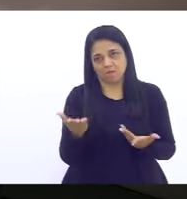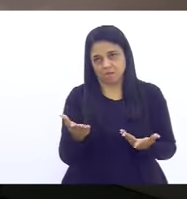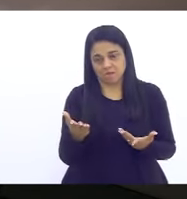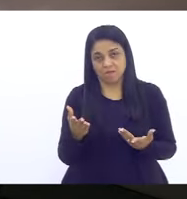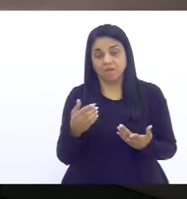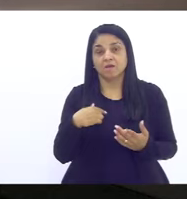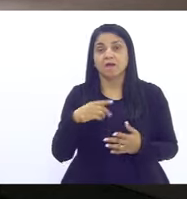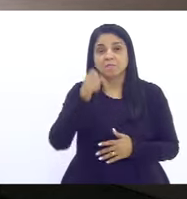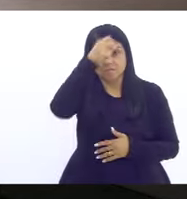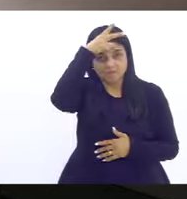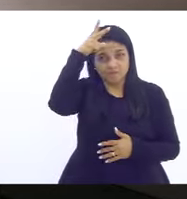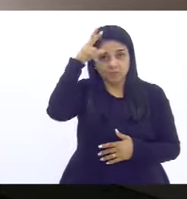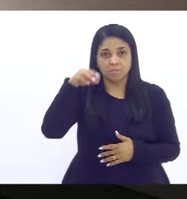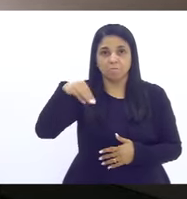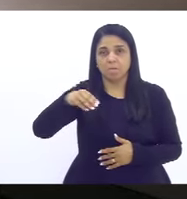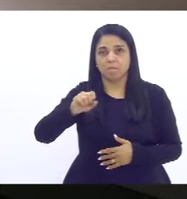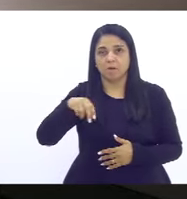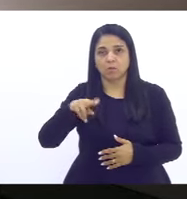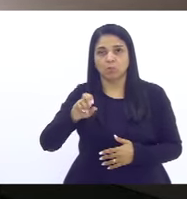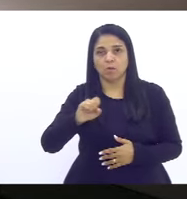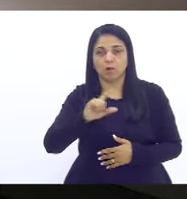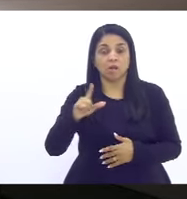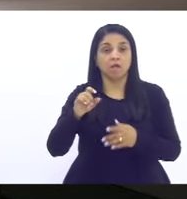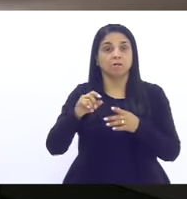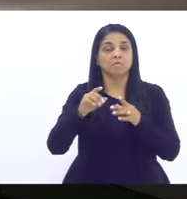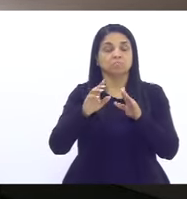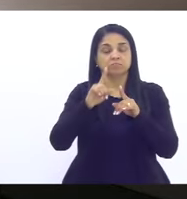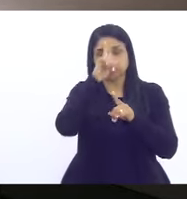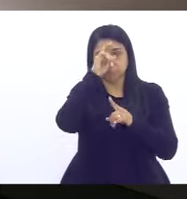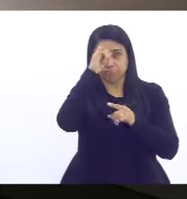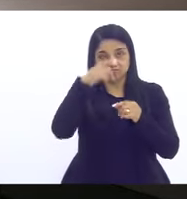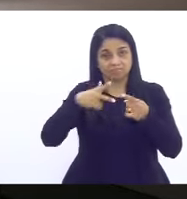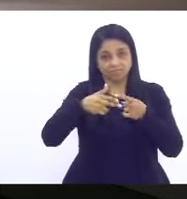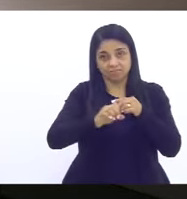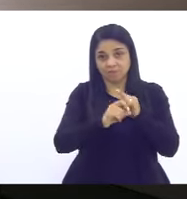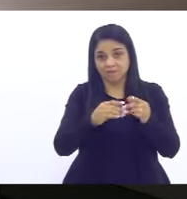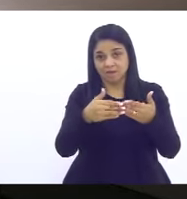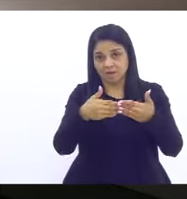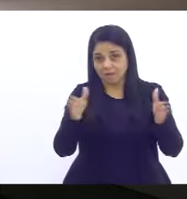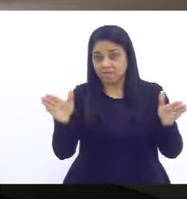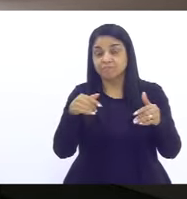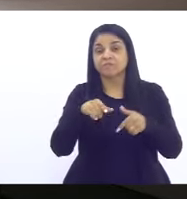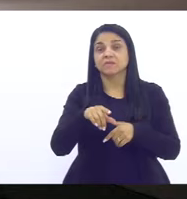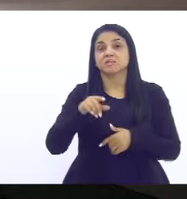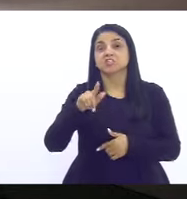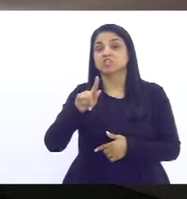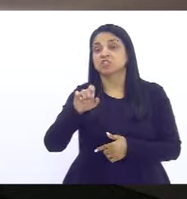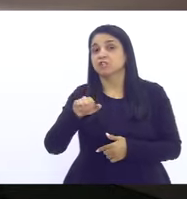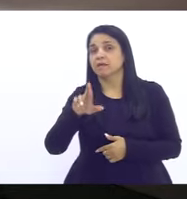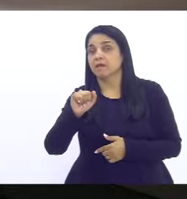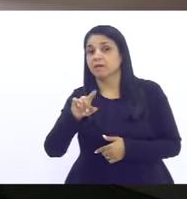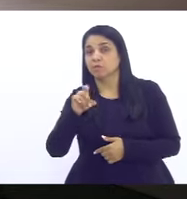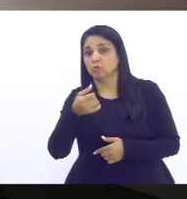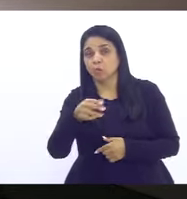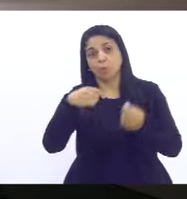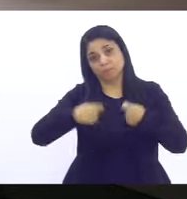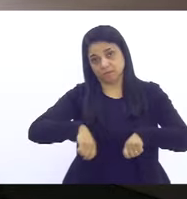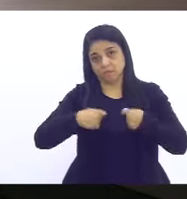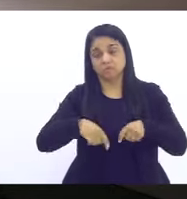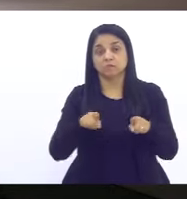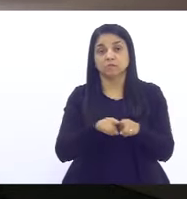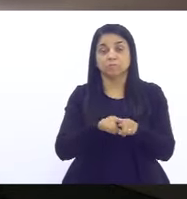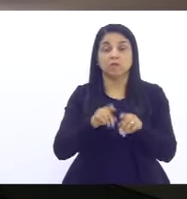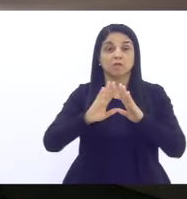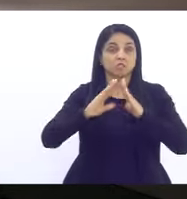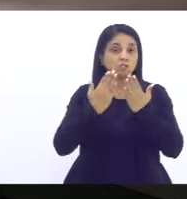prefeita Manuela de Saquarema, que inaugurou recentemente um hospital à base de gerador. A gente tem prefeito dentro desse grupo aqui que está inaugurando escolas com essa onda de